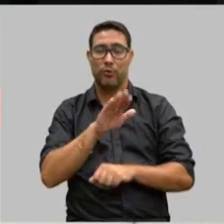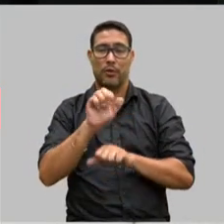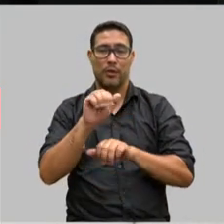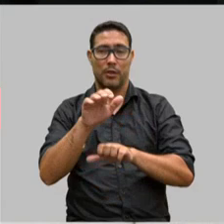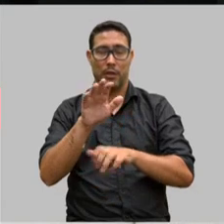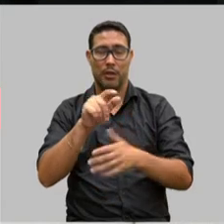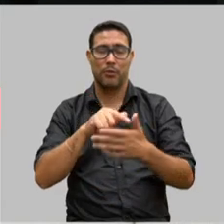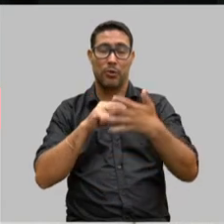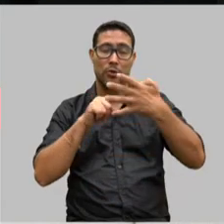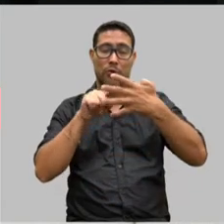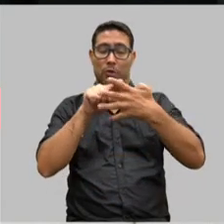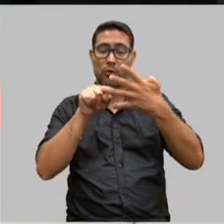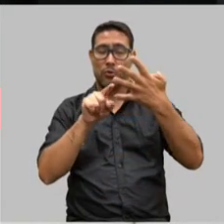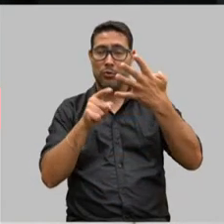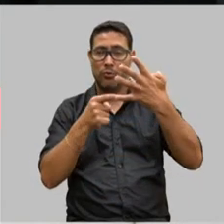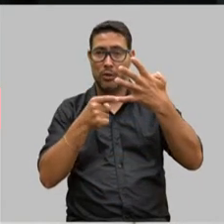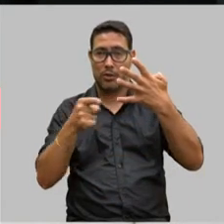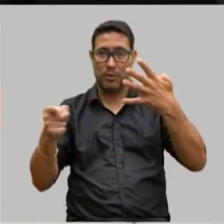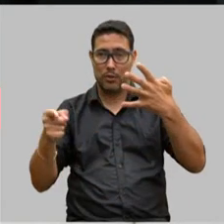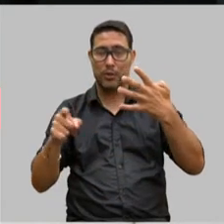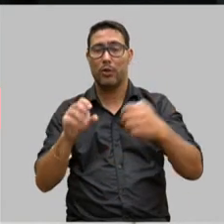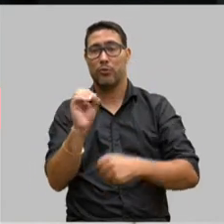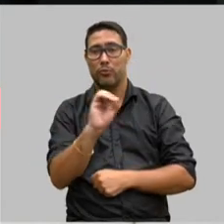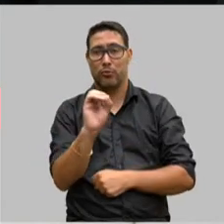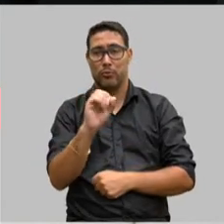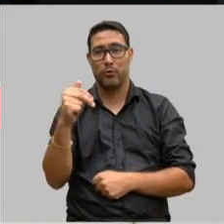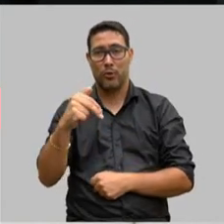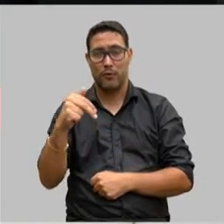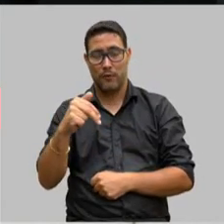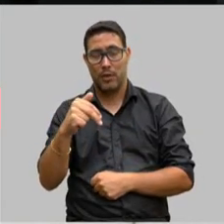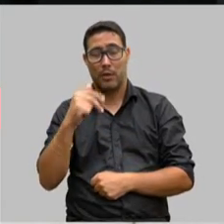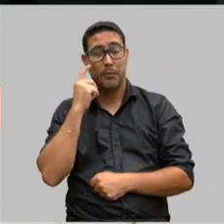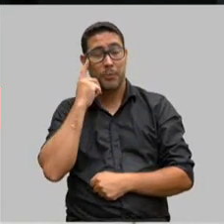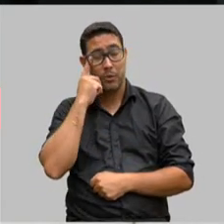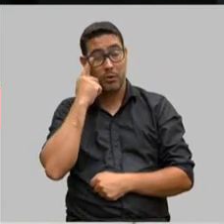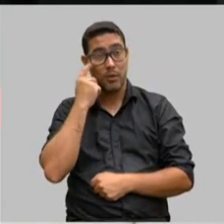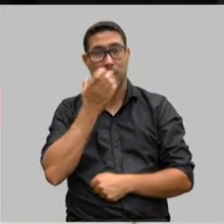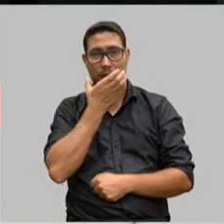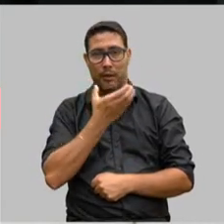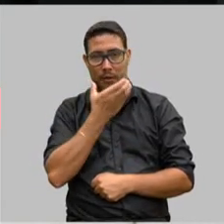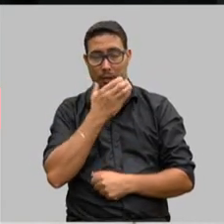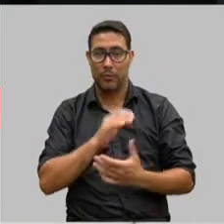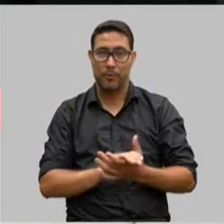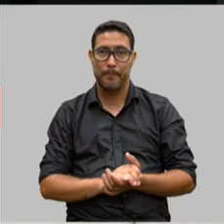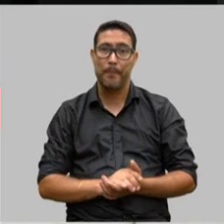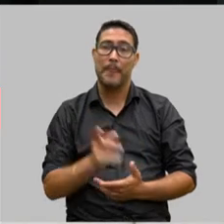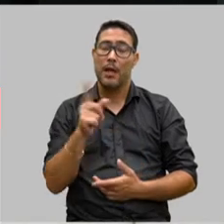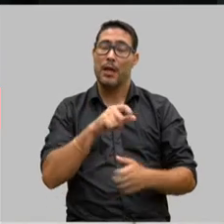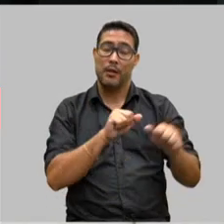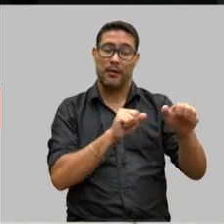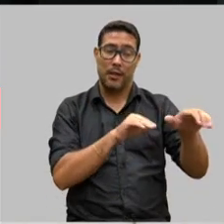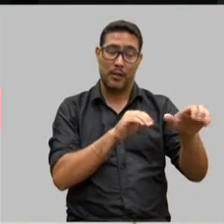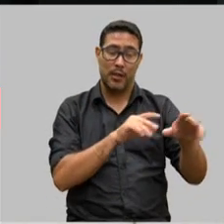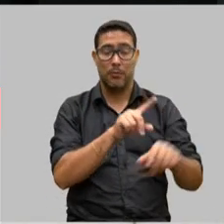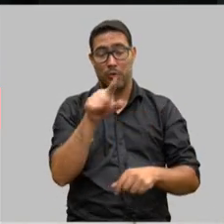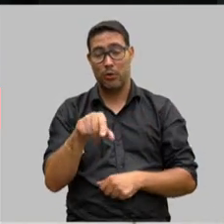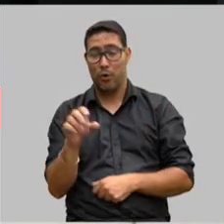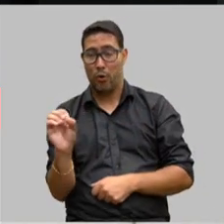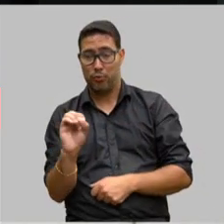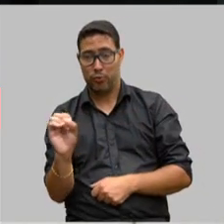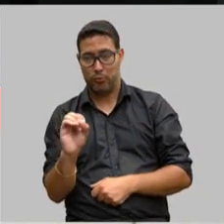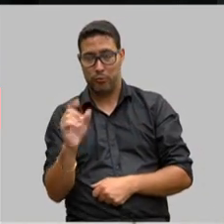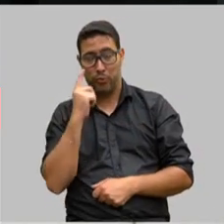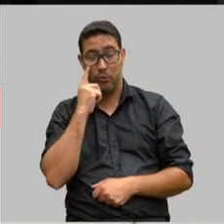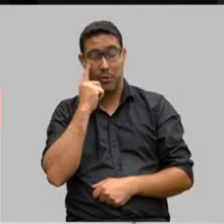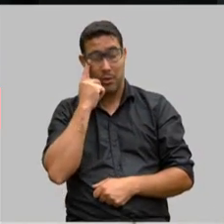quarta linha, outubro, novembro e dezembro. Setembro, que está na terceira linha, e outubro, que está na quarta linha, notem que